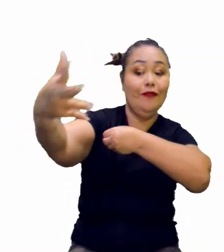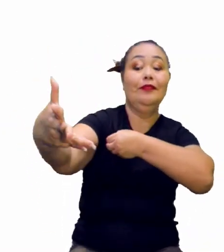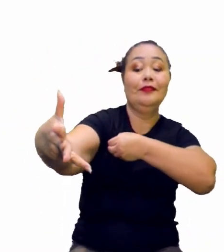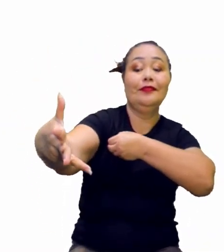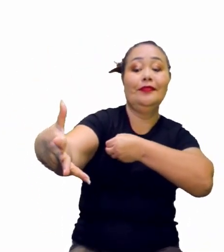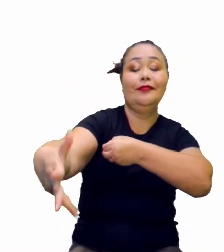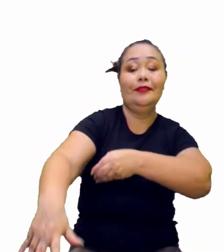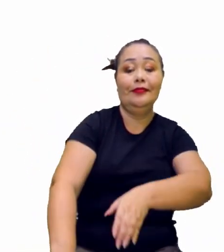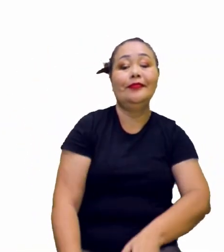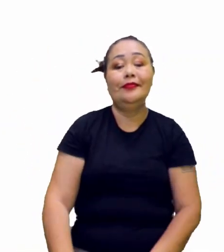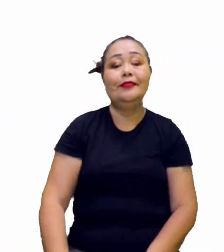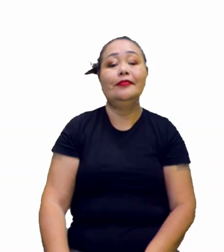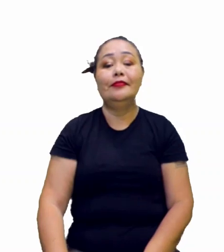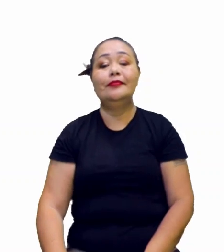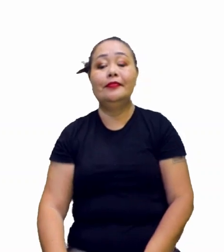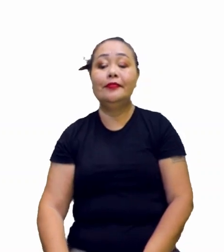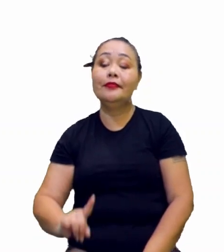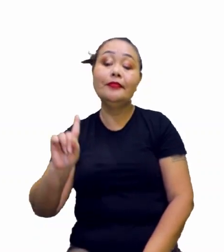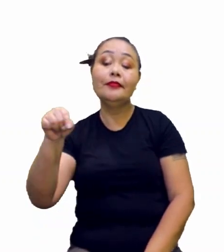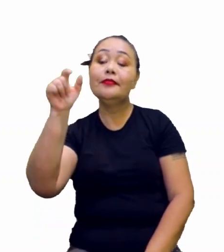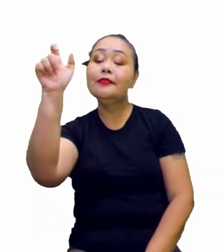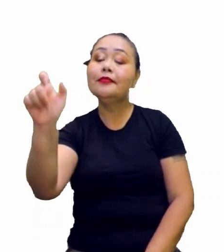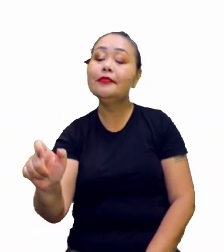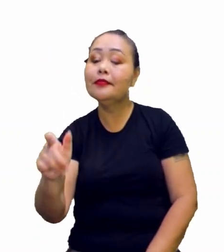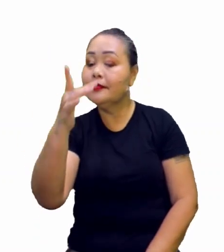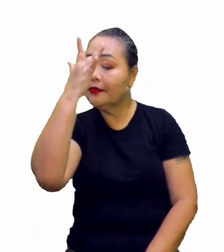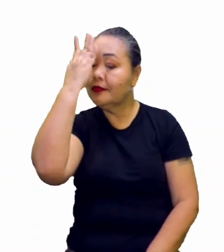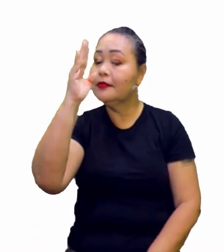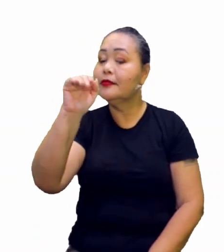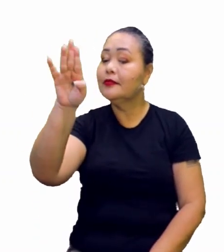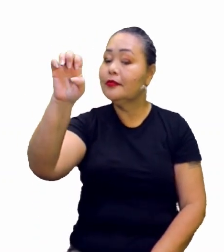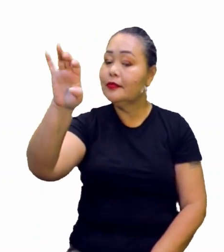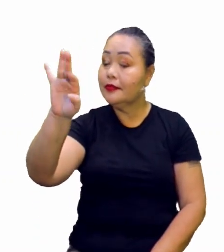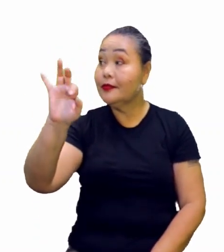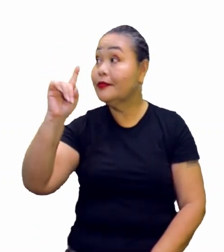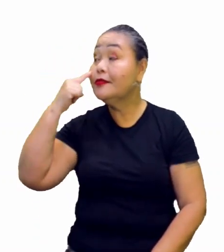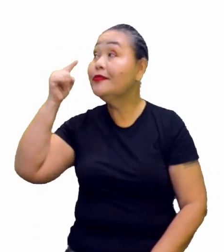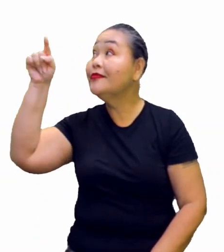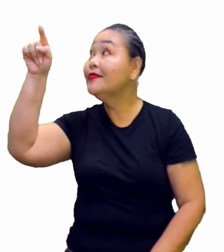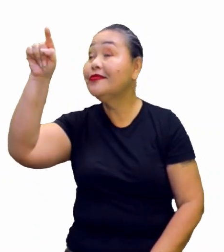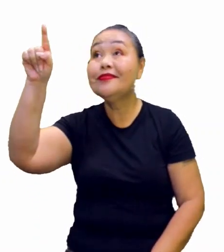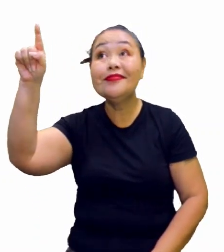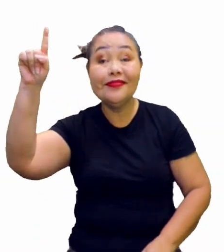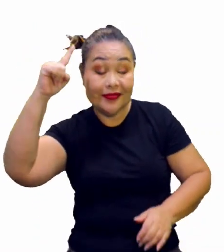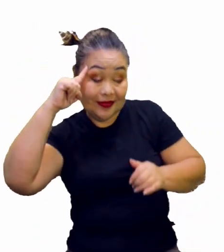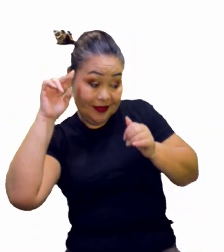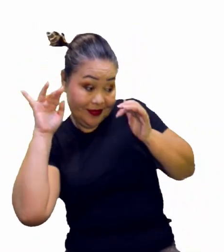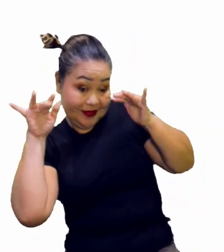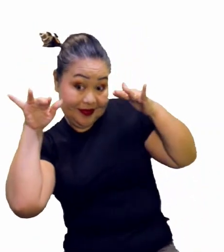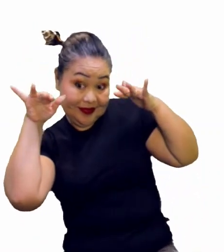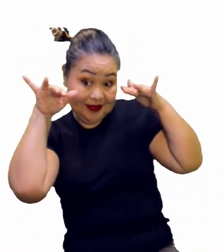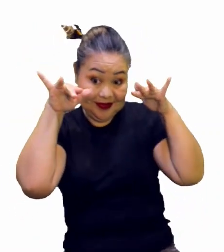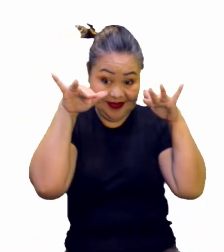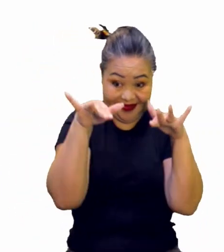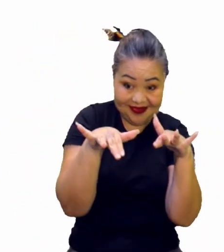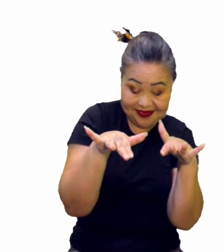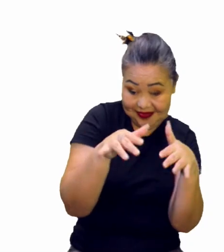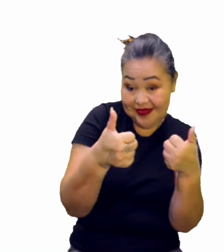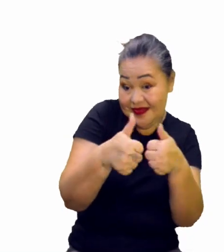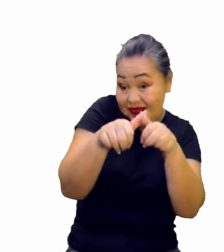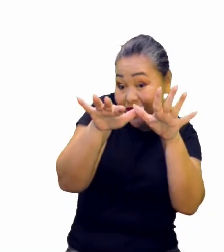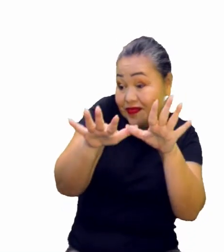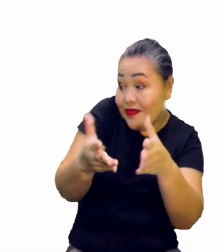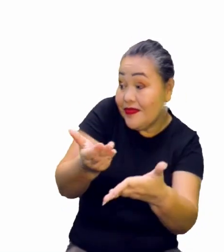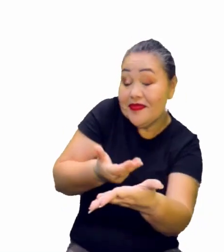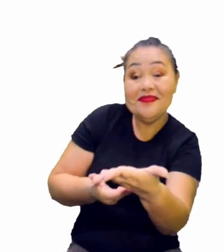que migrantes vieram de outros biomas, né, de outras regiões, de outros ecossistemas, e a gente consegue